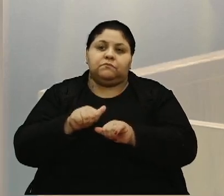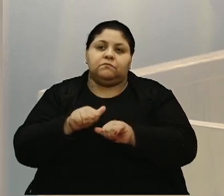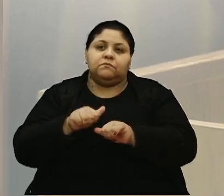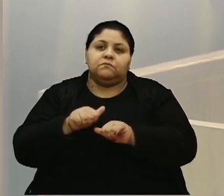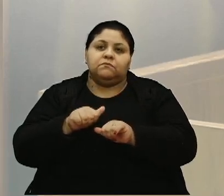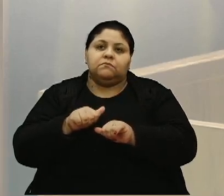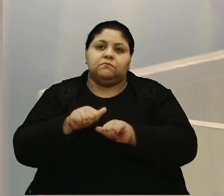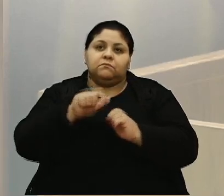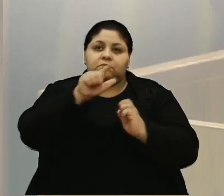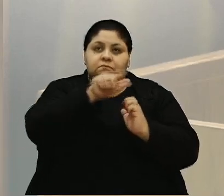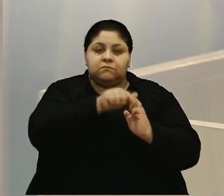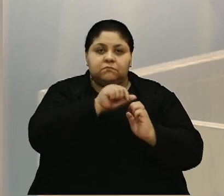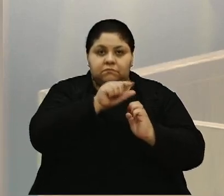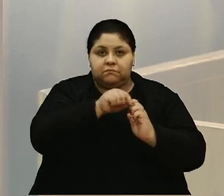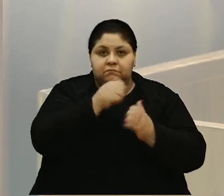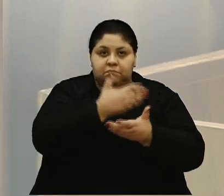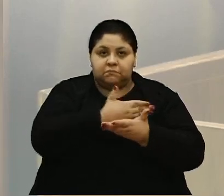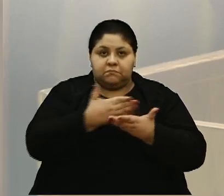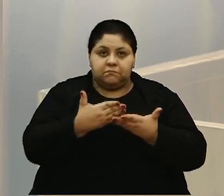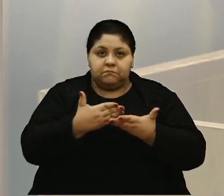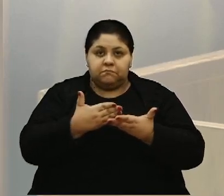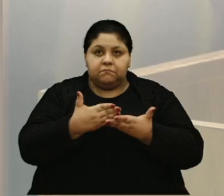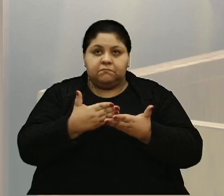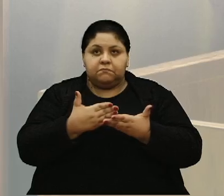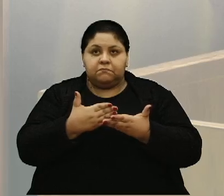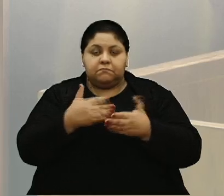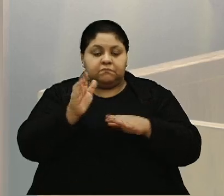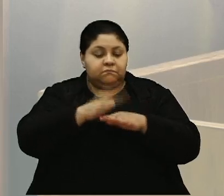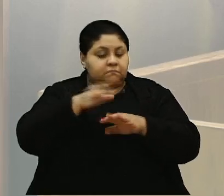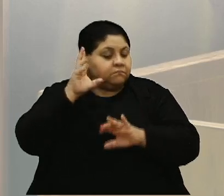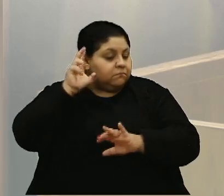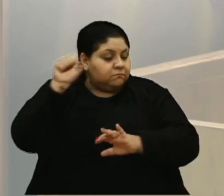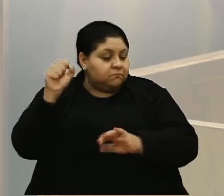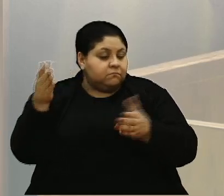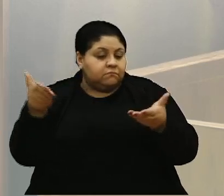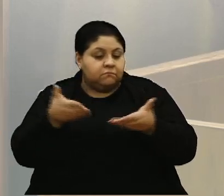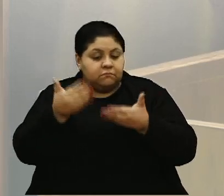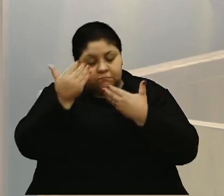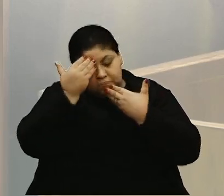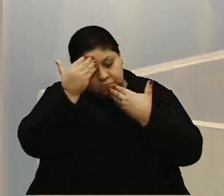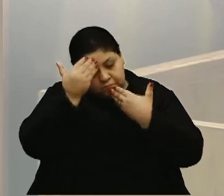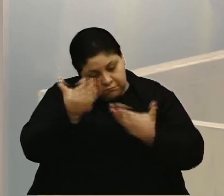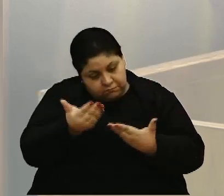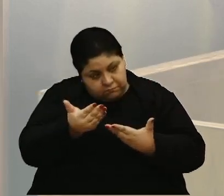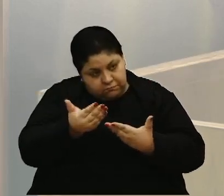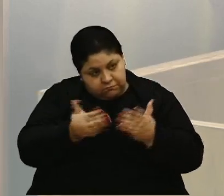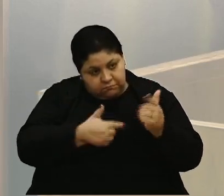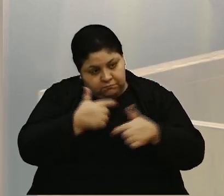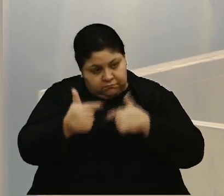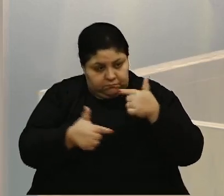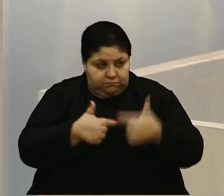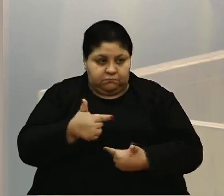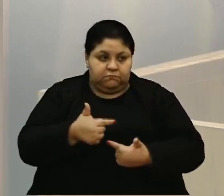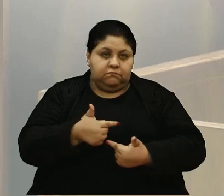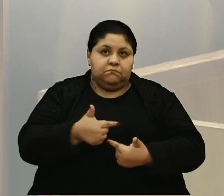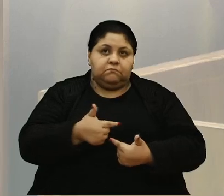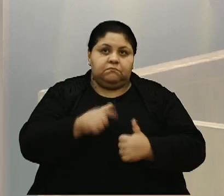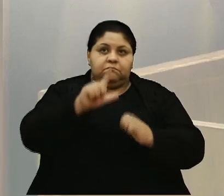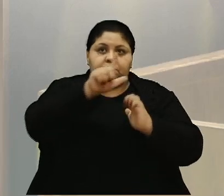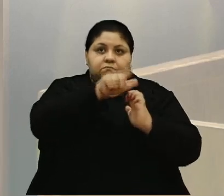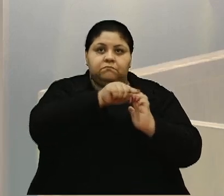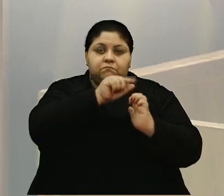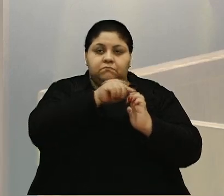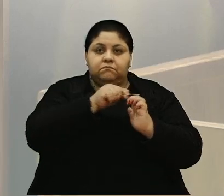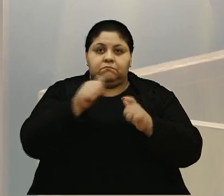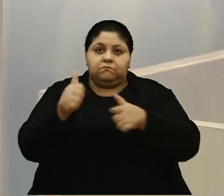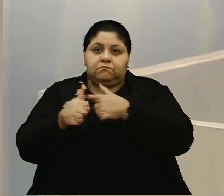a empresa. A empresa começou mais a ouvir, então eu vim hoje agradecer pelo trabalho aí dessa empresa.